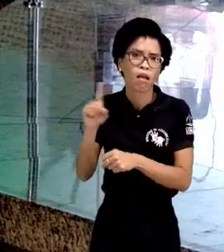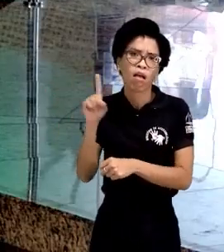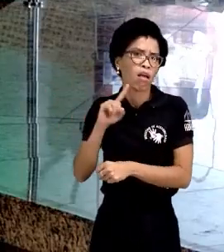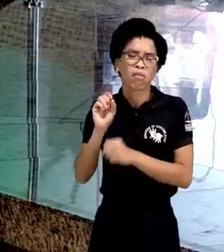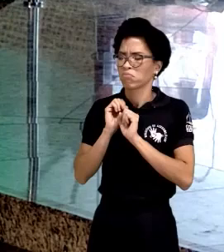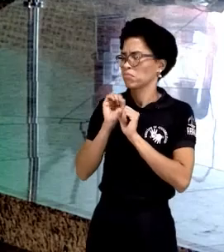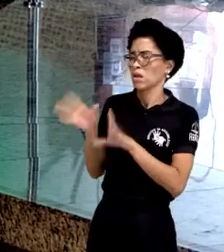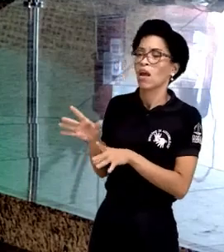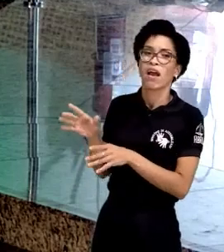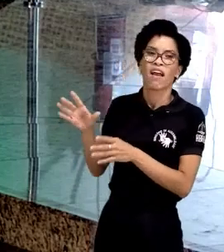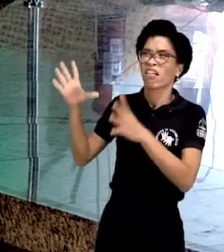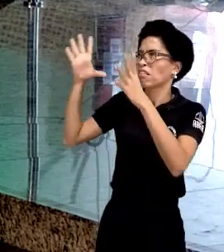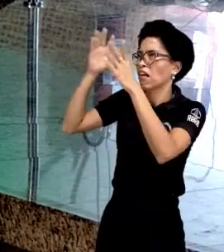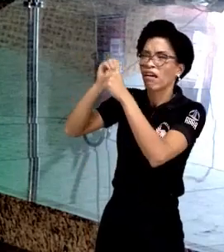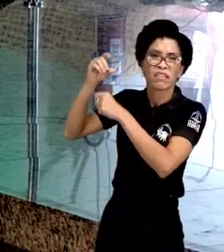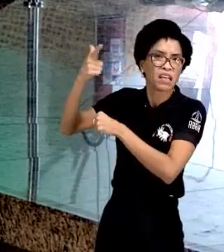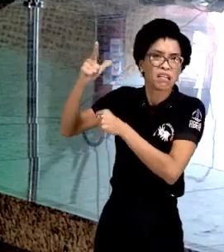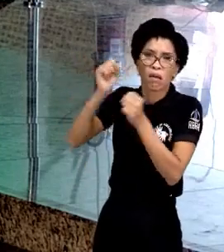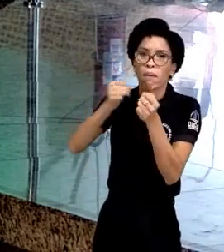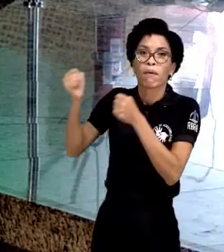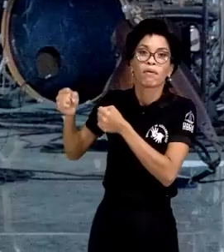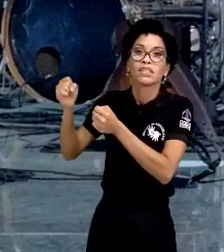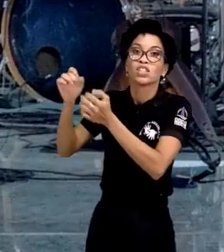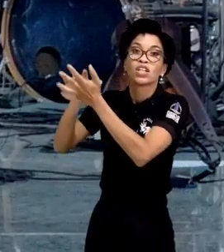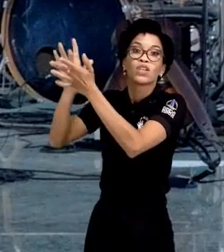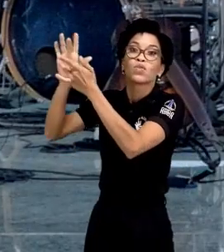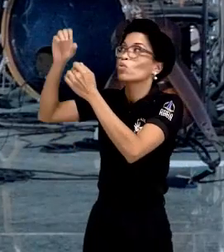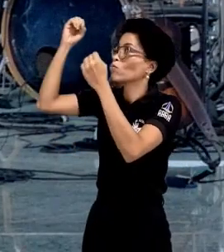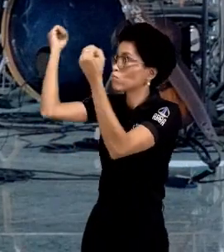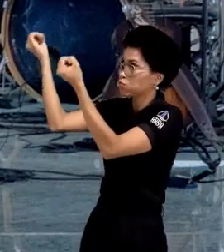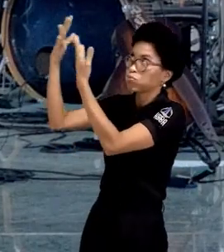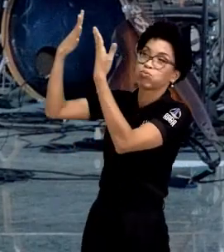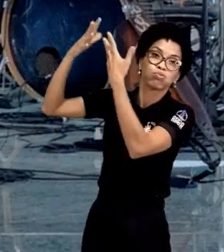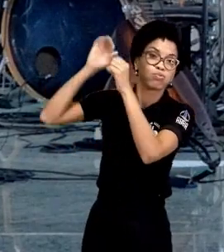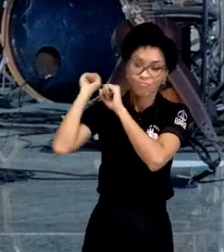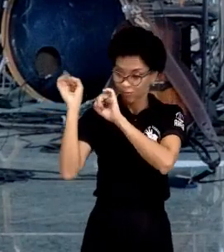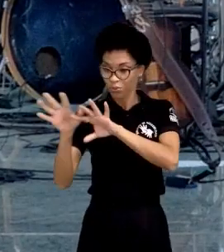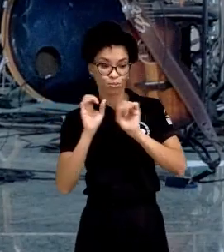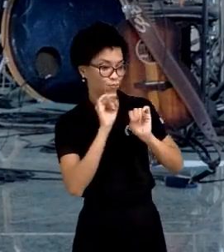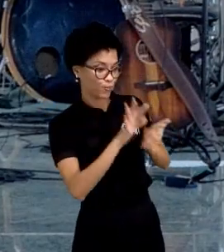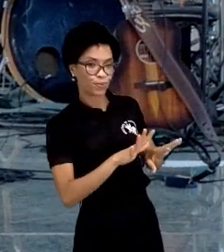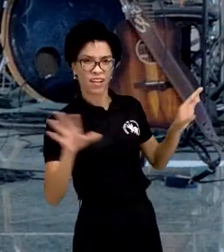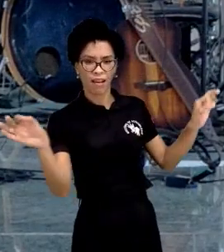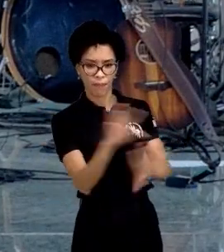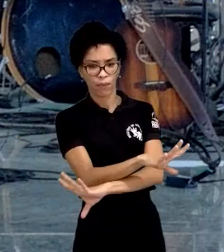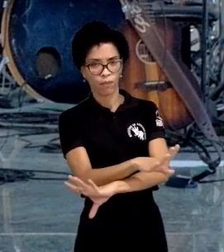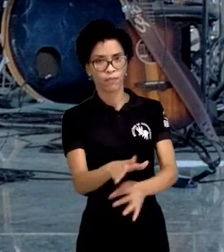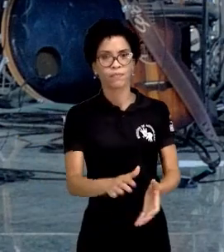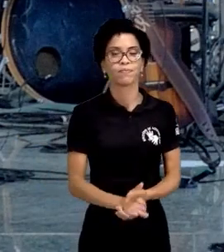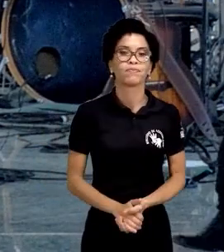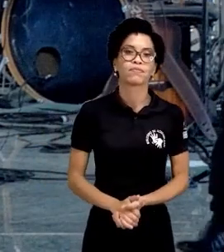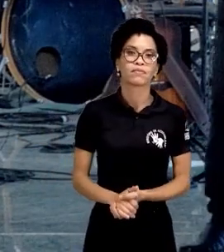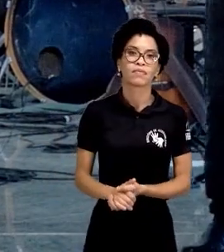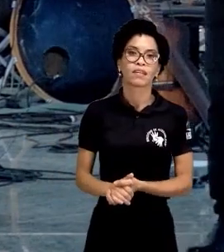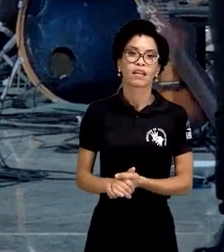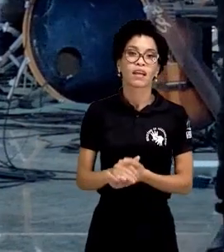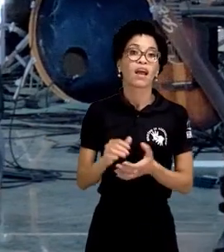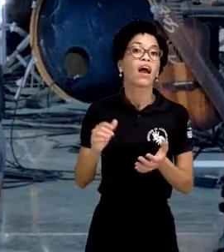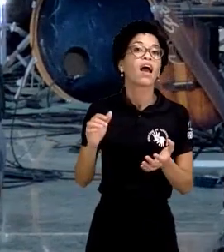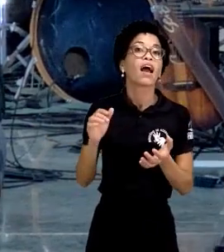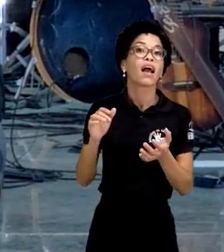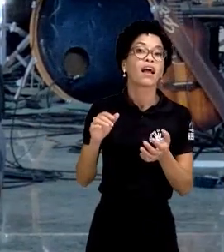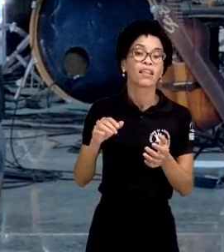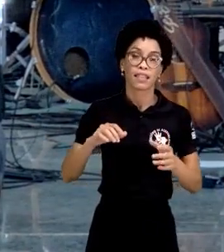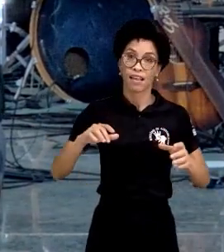do que as trevas. Fisicamente falando, as trevas são simplesmente a ausência da luz. Elas só entrarão em cena se a